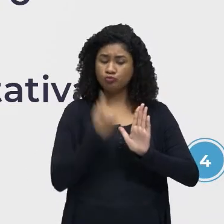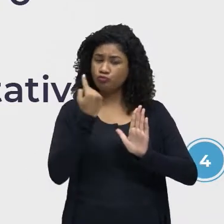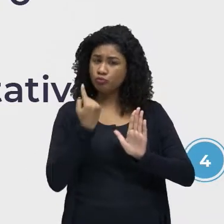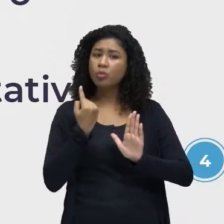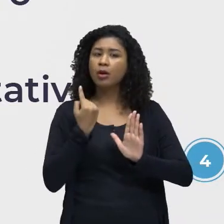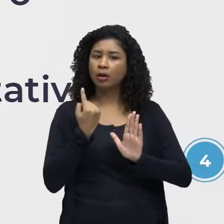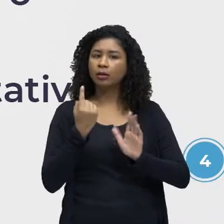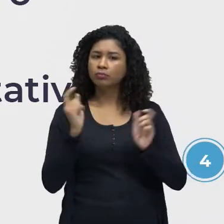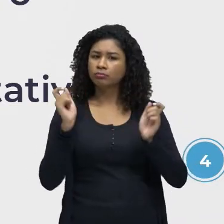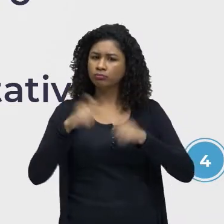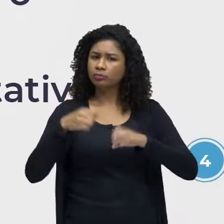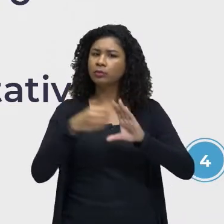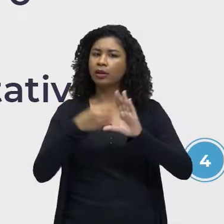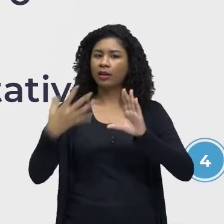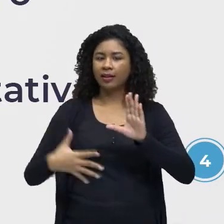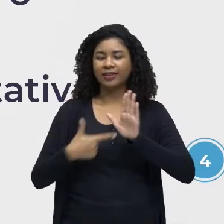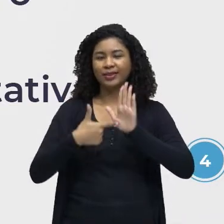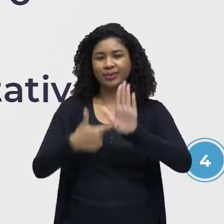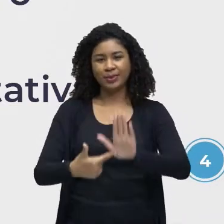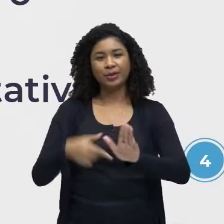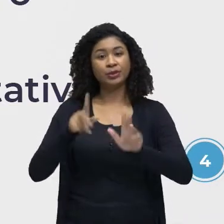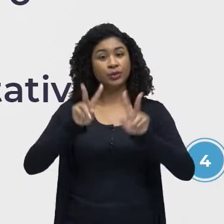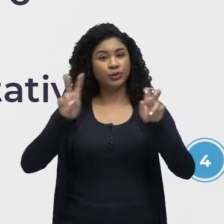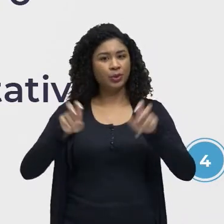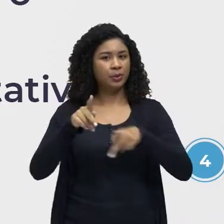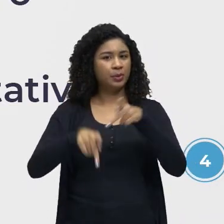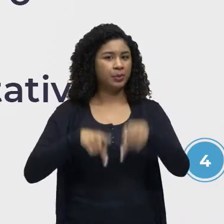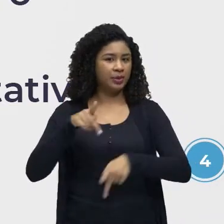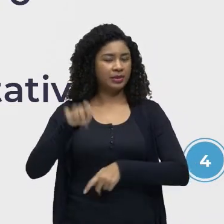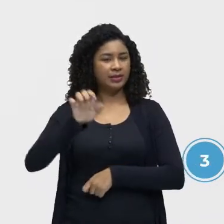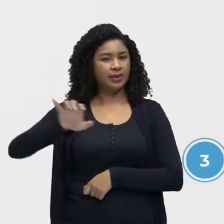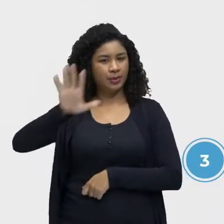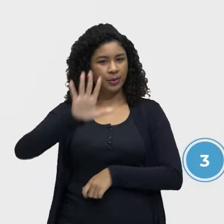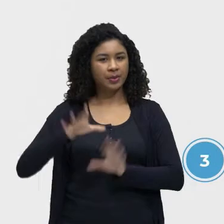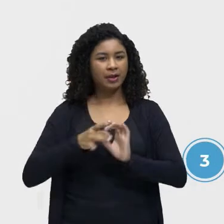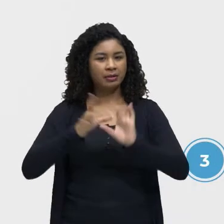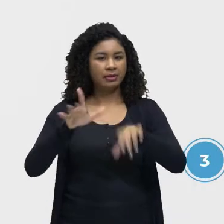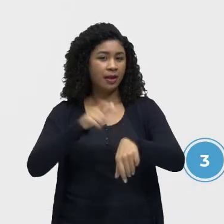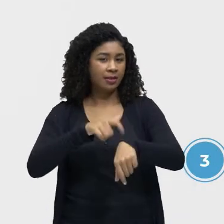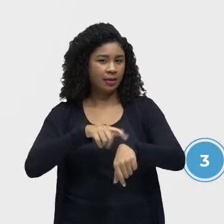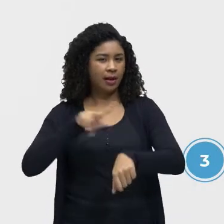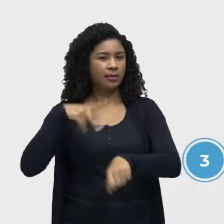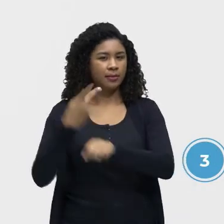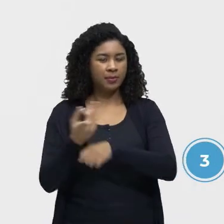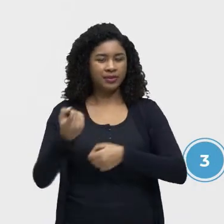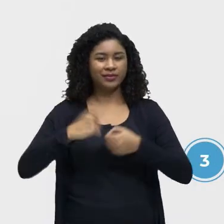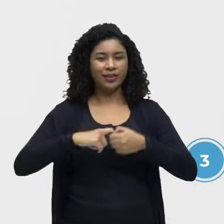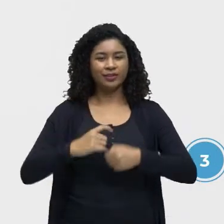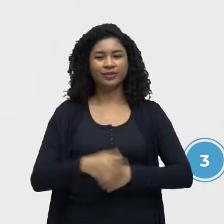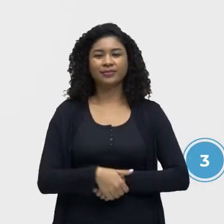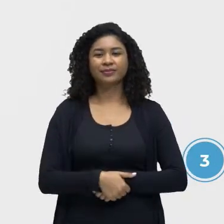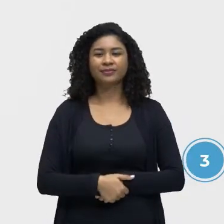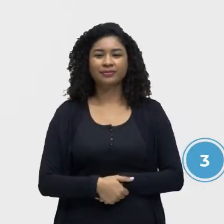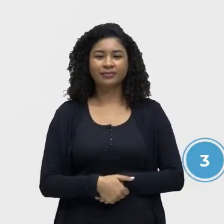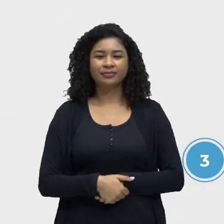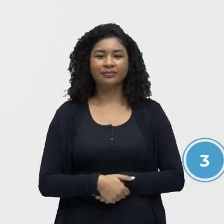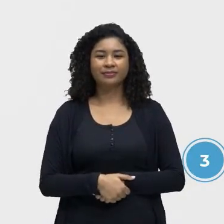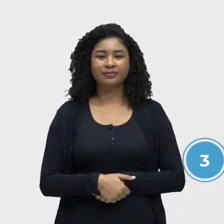nós verificamos na aula anterior sobre a população europeia. Tempo para vocês identificarem e daqui a pouco a gente retorna.